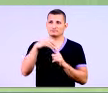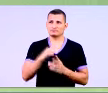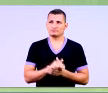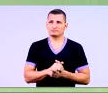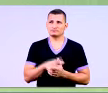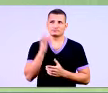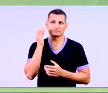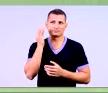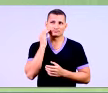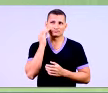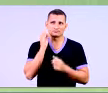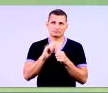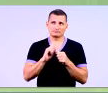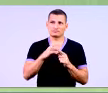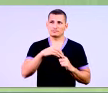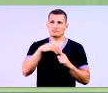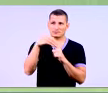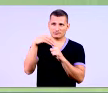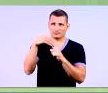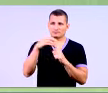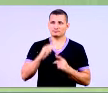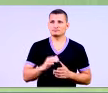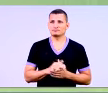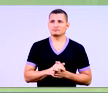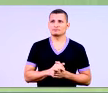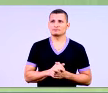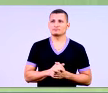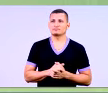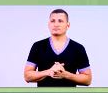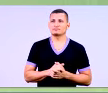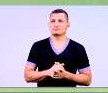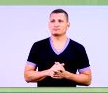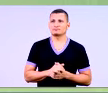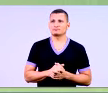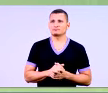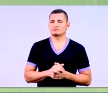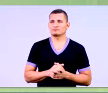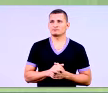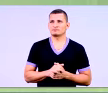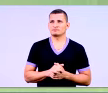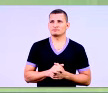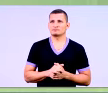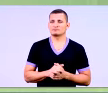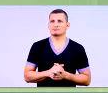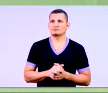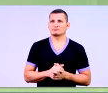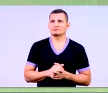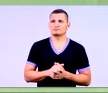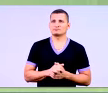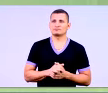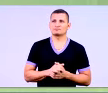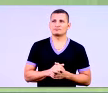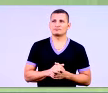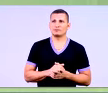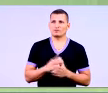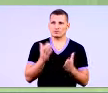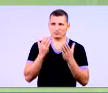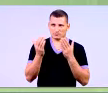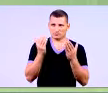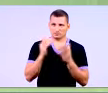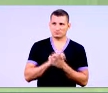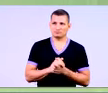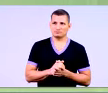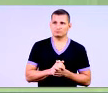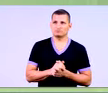considerando a separação da do meu de com do meu é meu símbolo de comparação somei 2 com